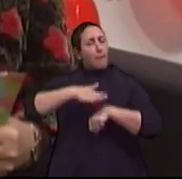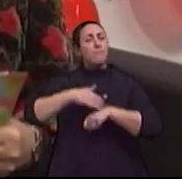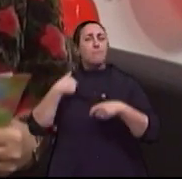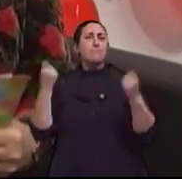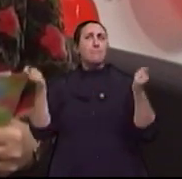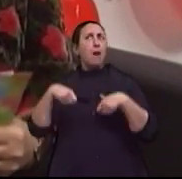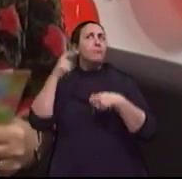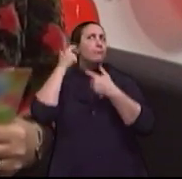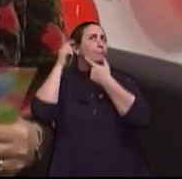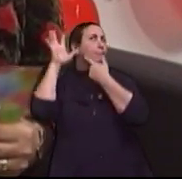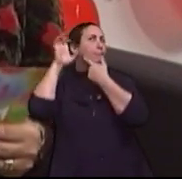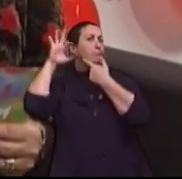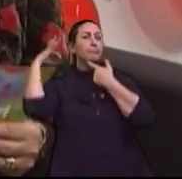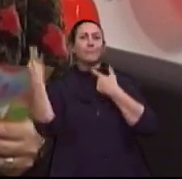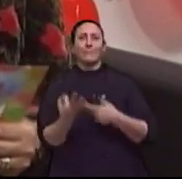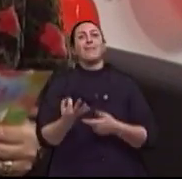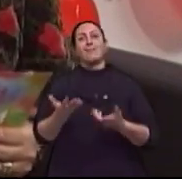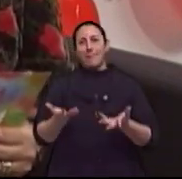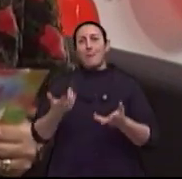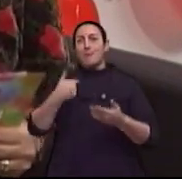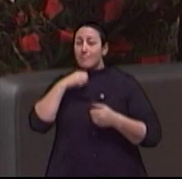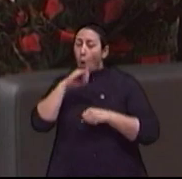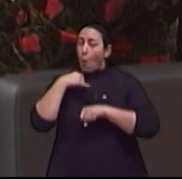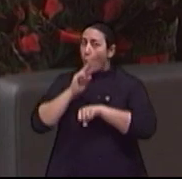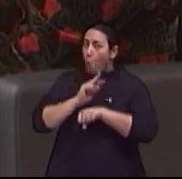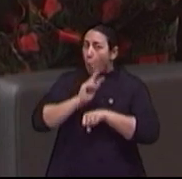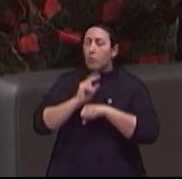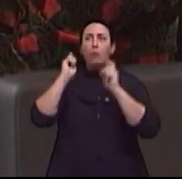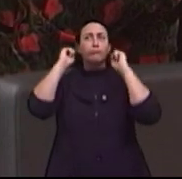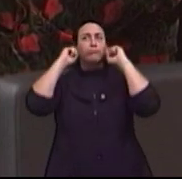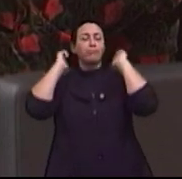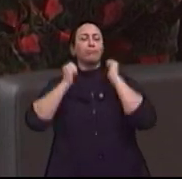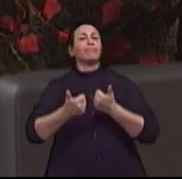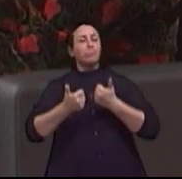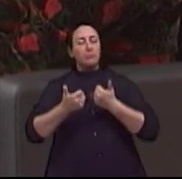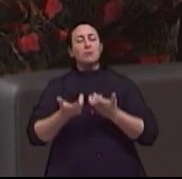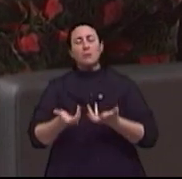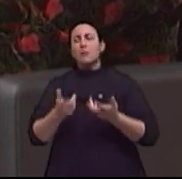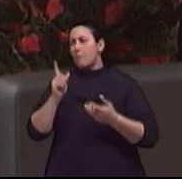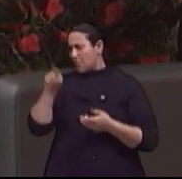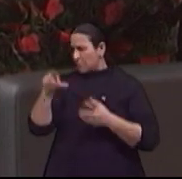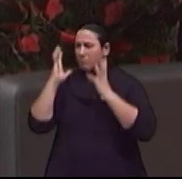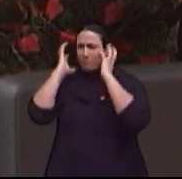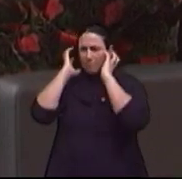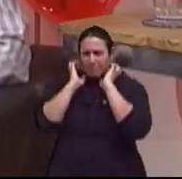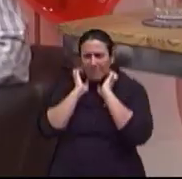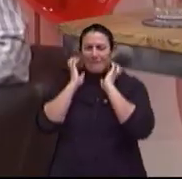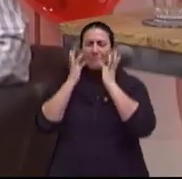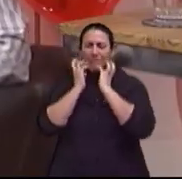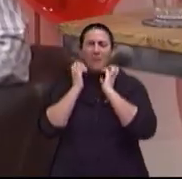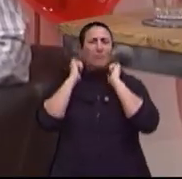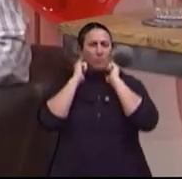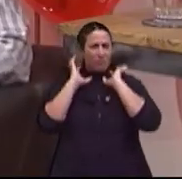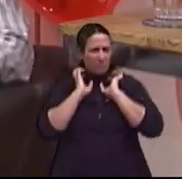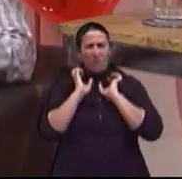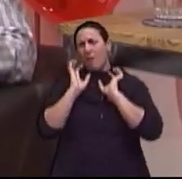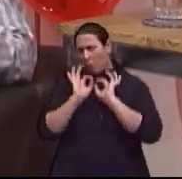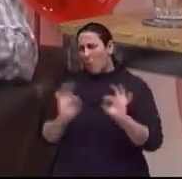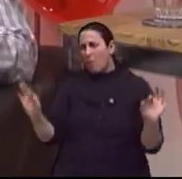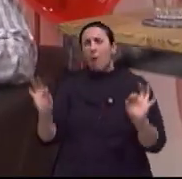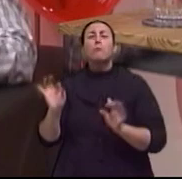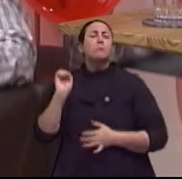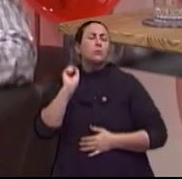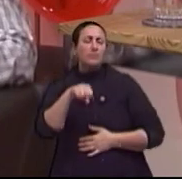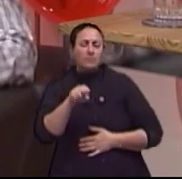mais perfeita no caso já desce algumas dicas de cuidado né mas esse envelhecimento é natural ex ele é natural Tá mas